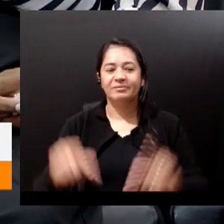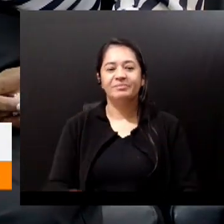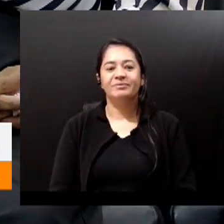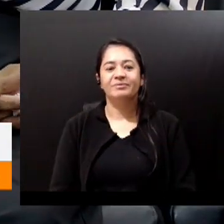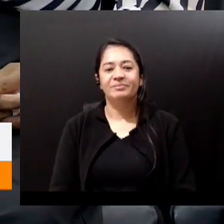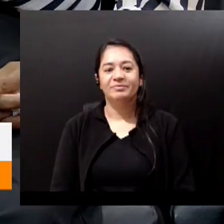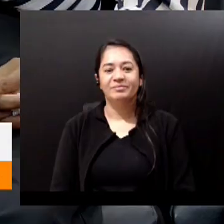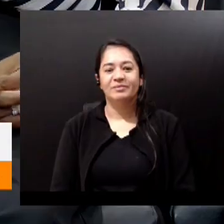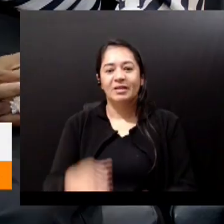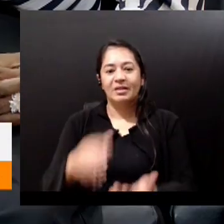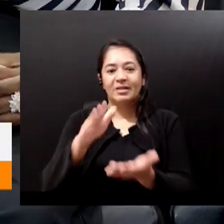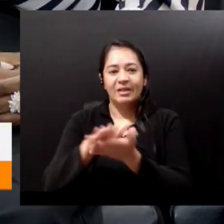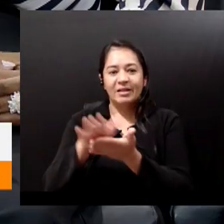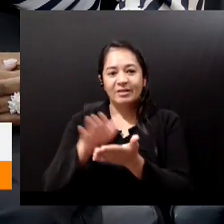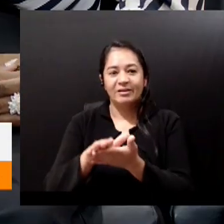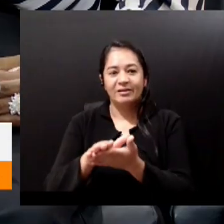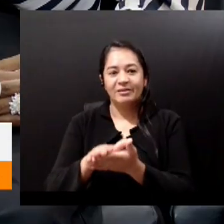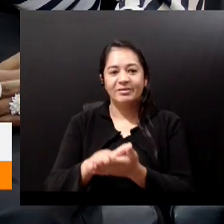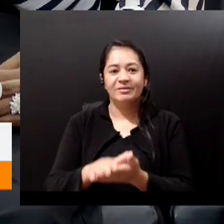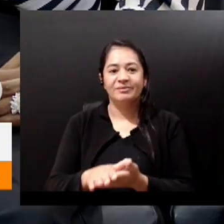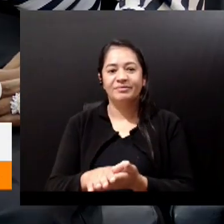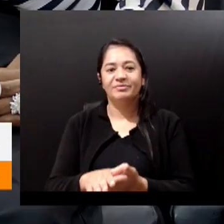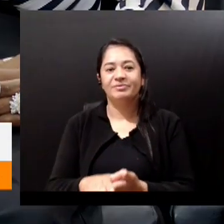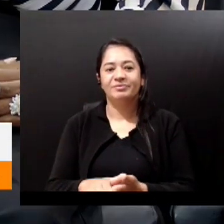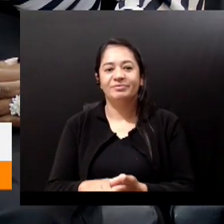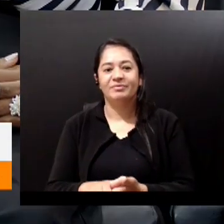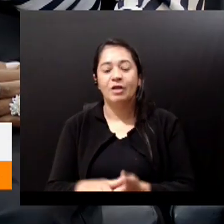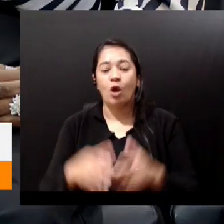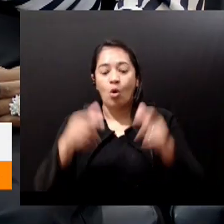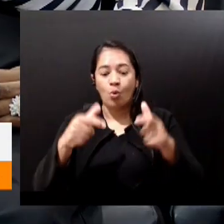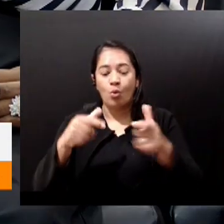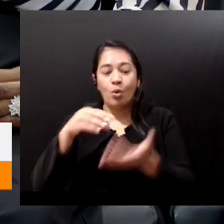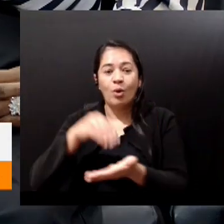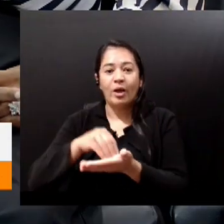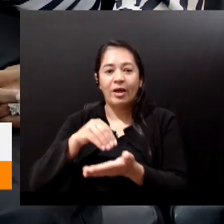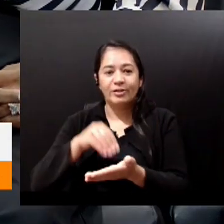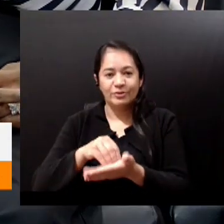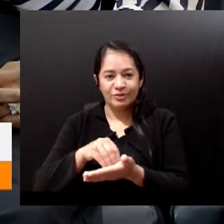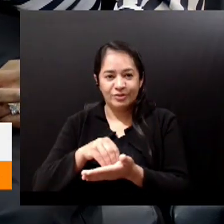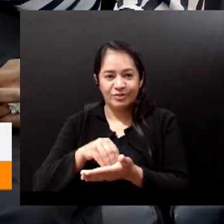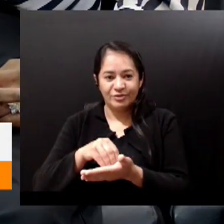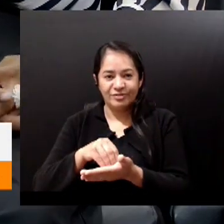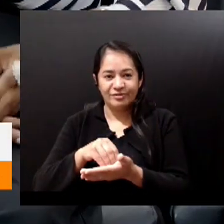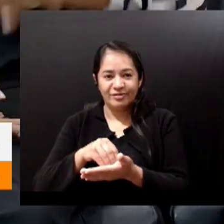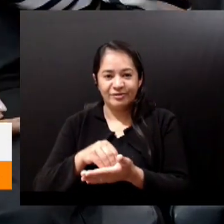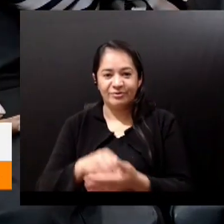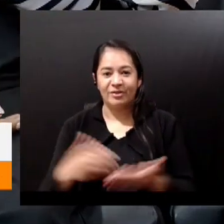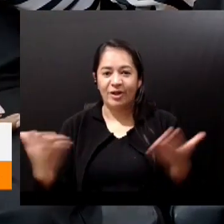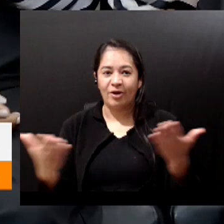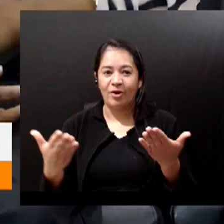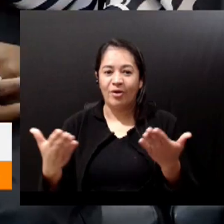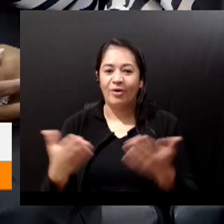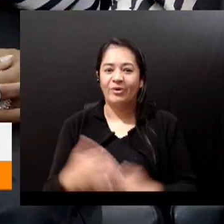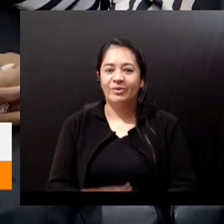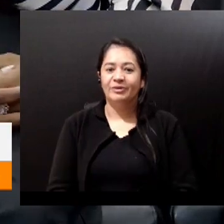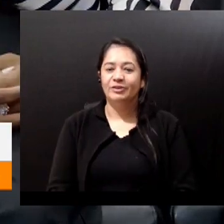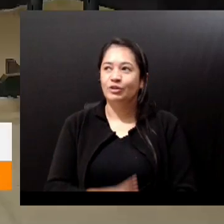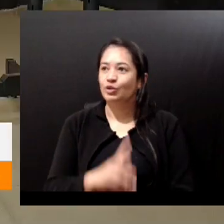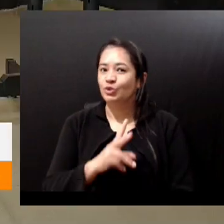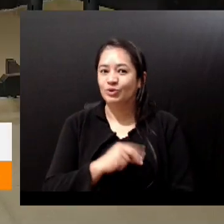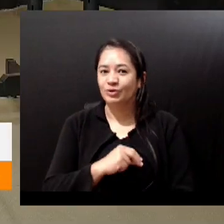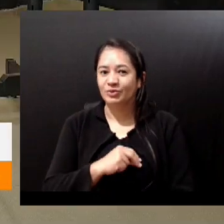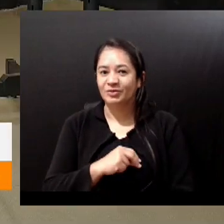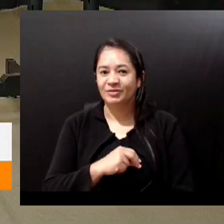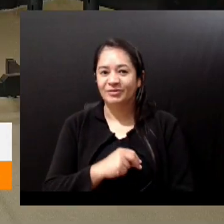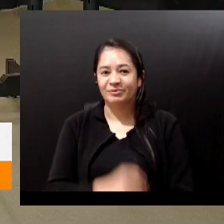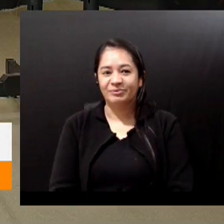de Falta, a incapacidade de lidar com a falta, com o mal-estar contemporâneo. Uau, olha aí. Esse que você escreveu